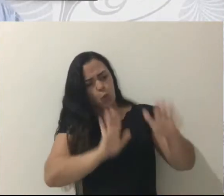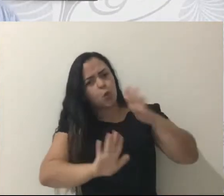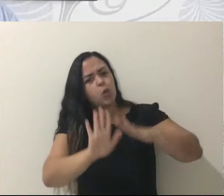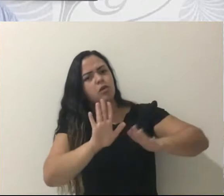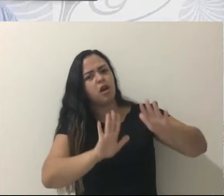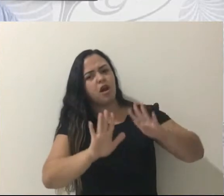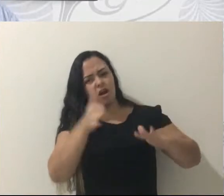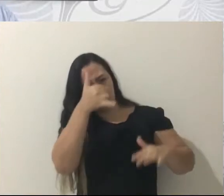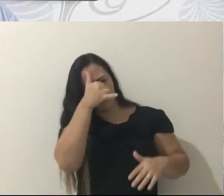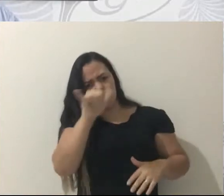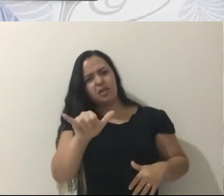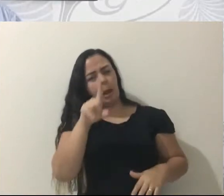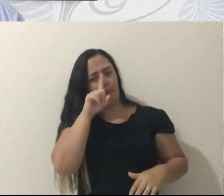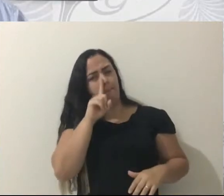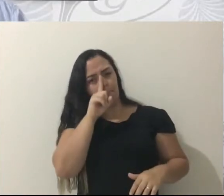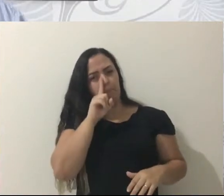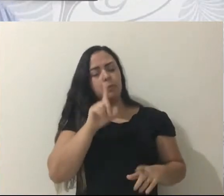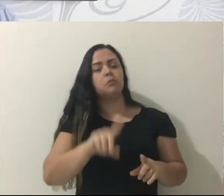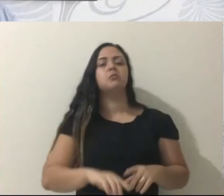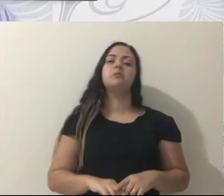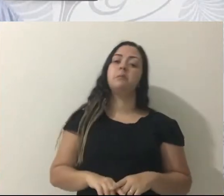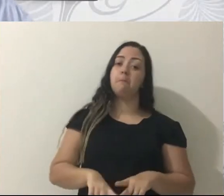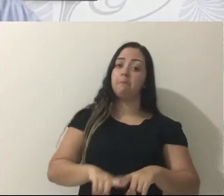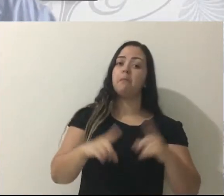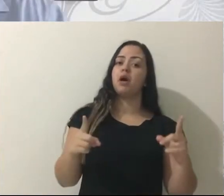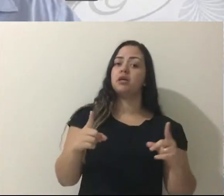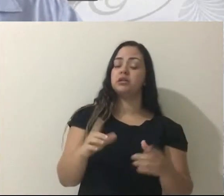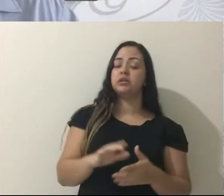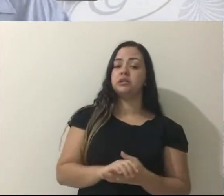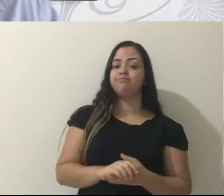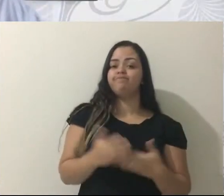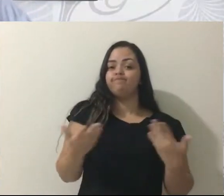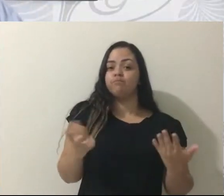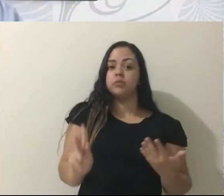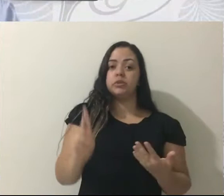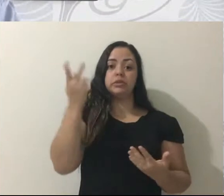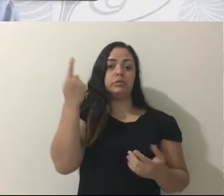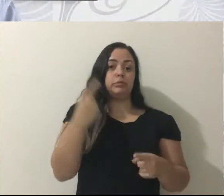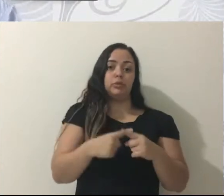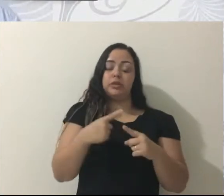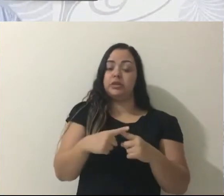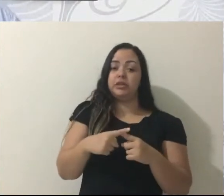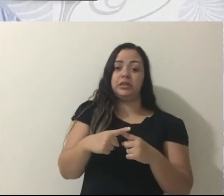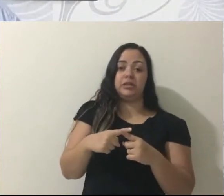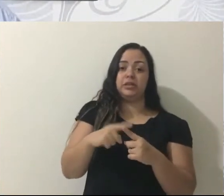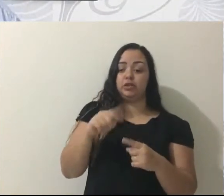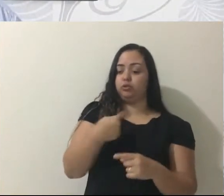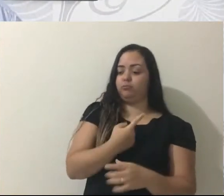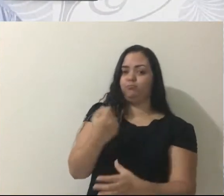evitando riscos, mas a mudança desse cenário não está nas nossas mãos.